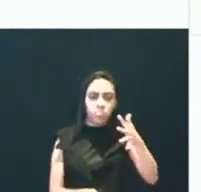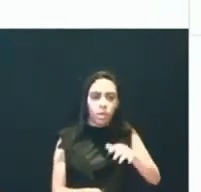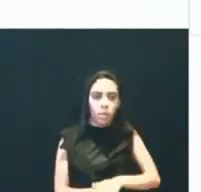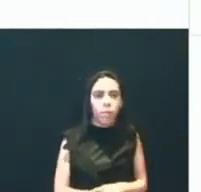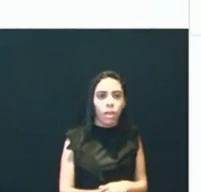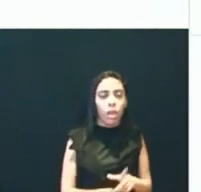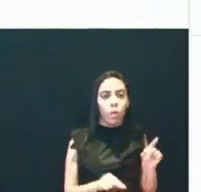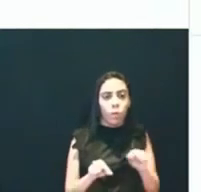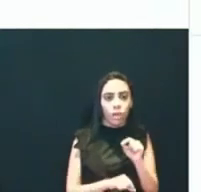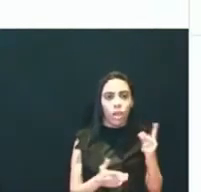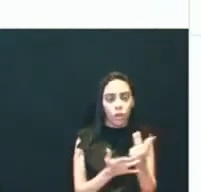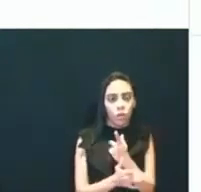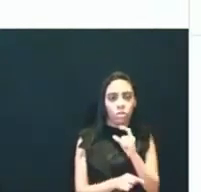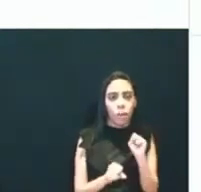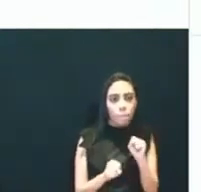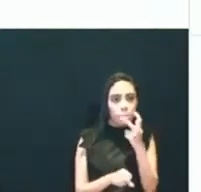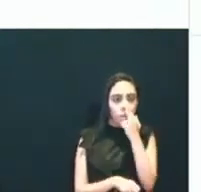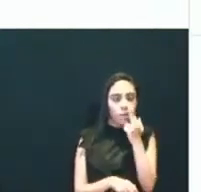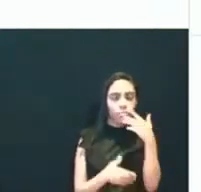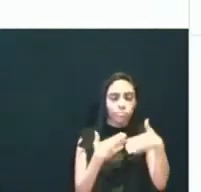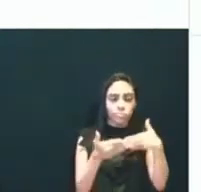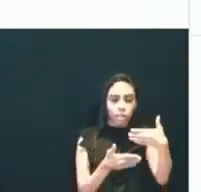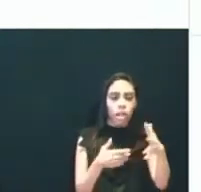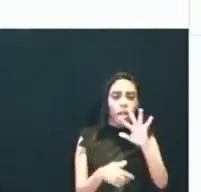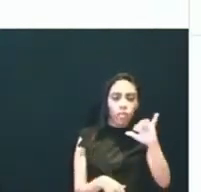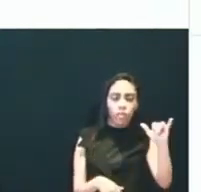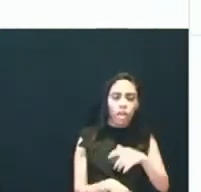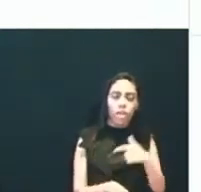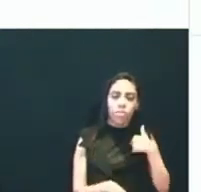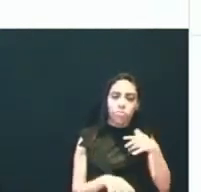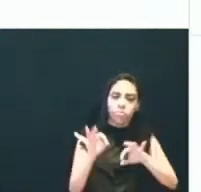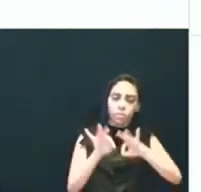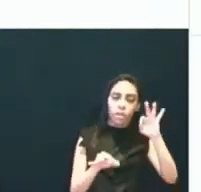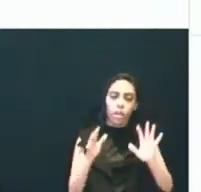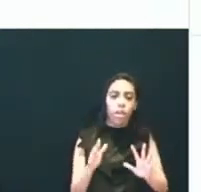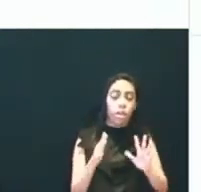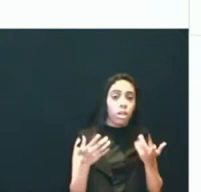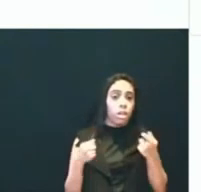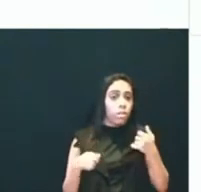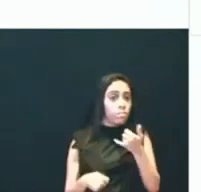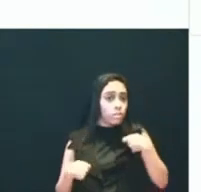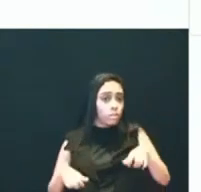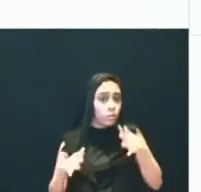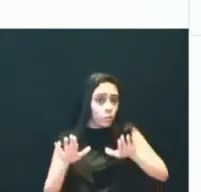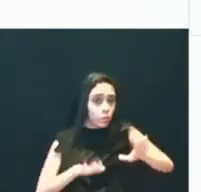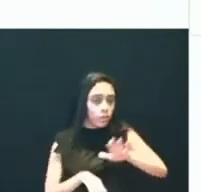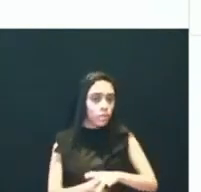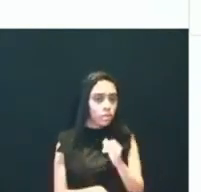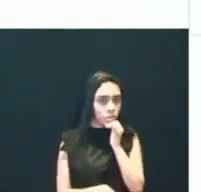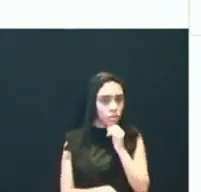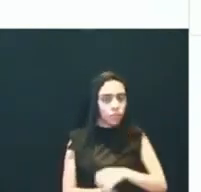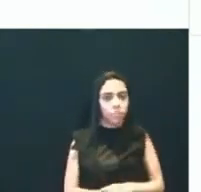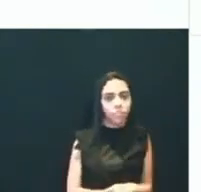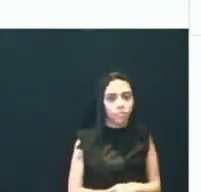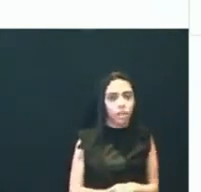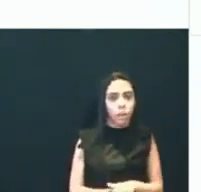que ainda é algo que está se desenvolvendo, eu vou limitar o transplante, ou seja,